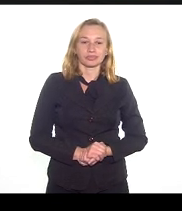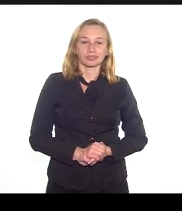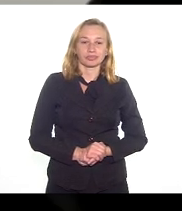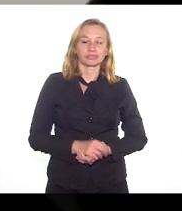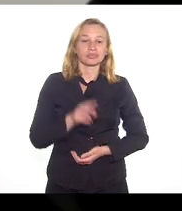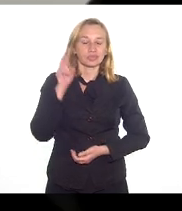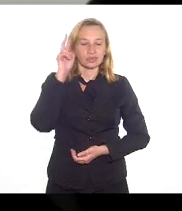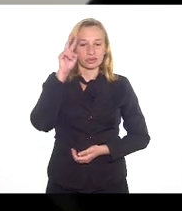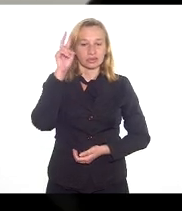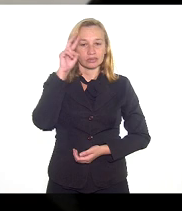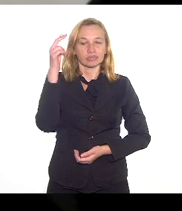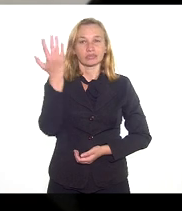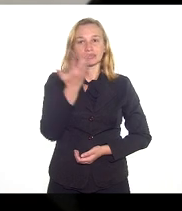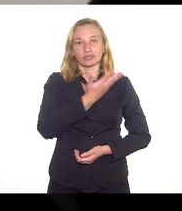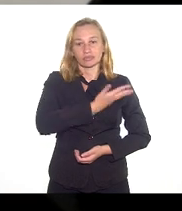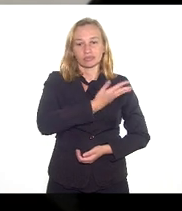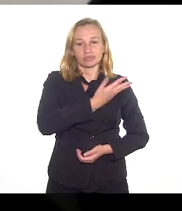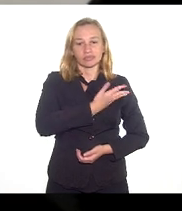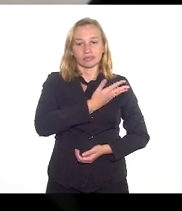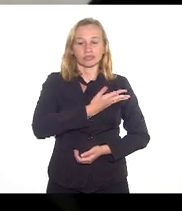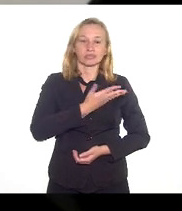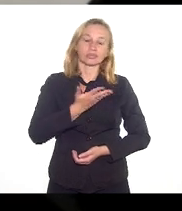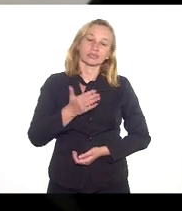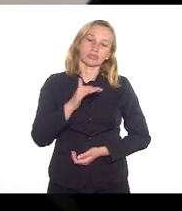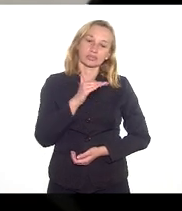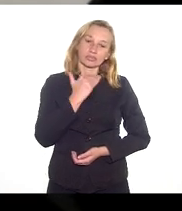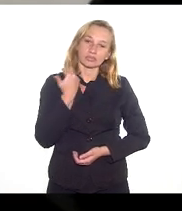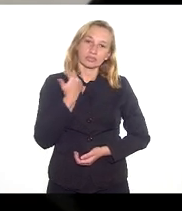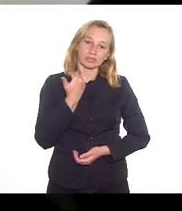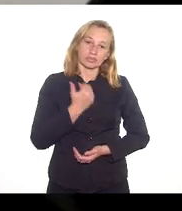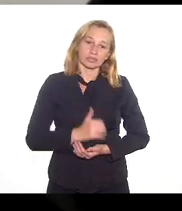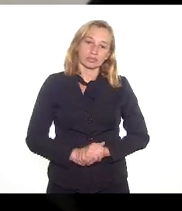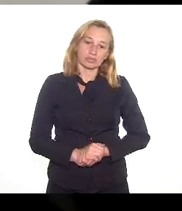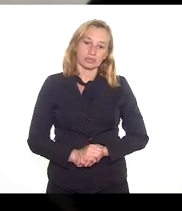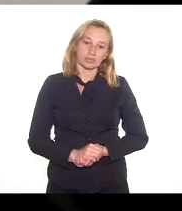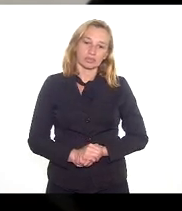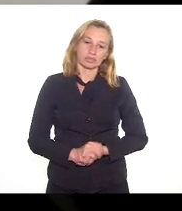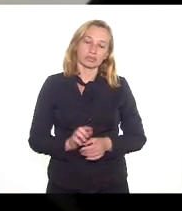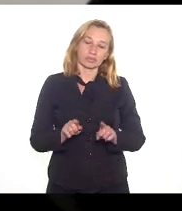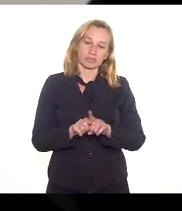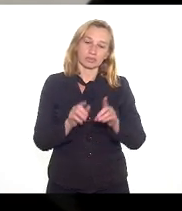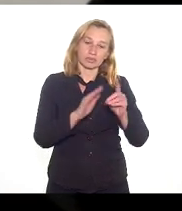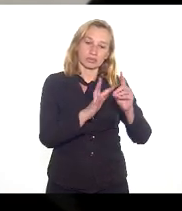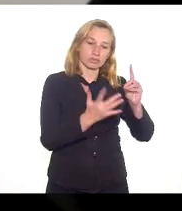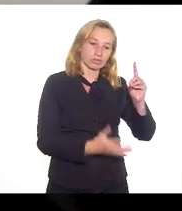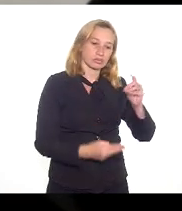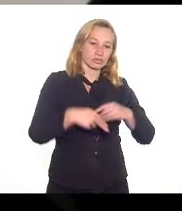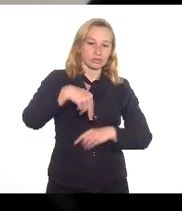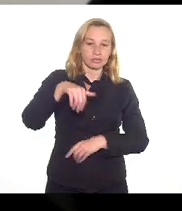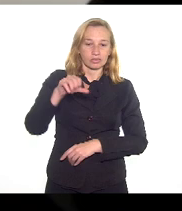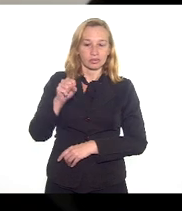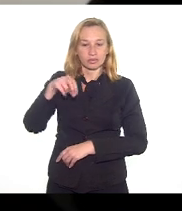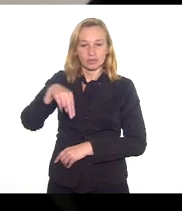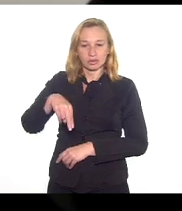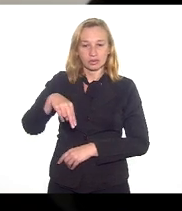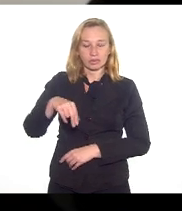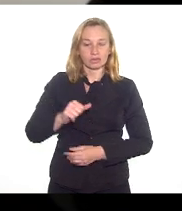lembrar dos amigos que se foram e vamos homenagear o grande Nelson Sargento e o